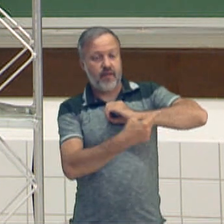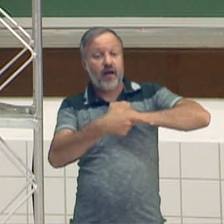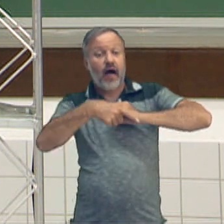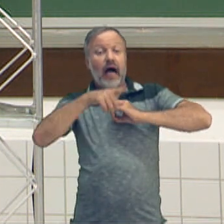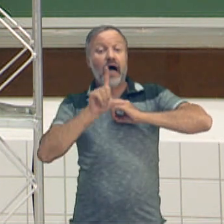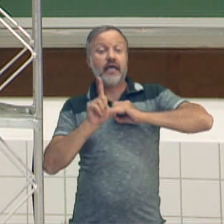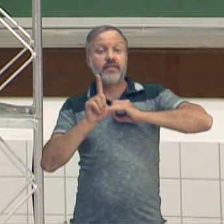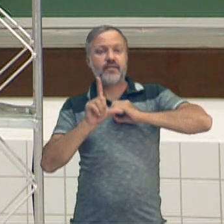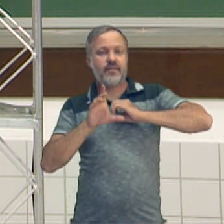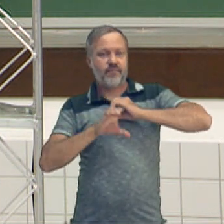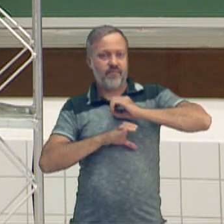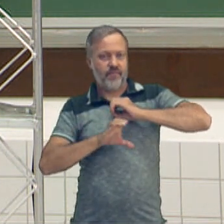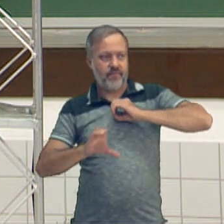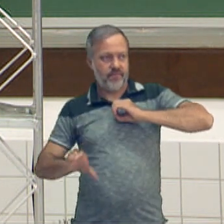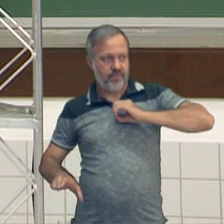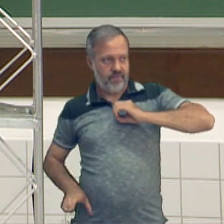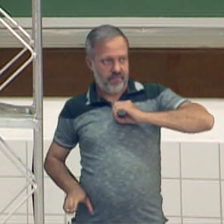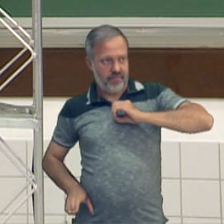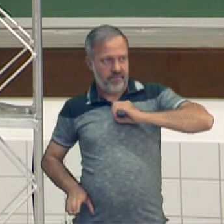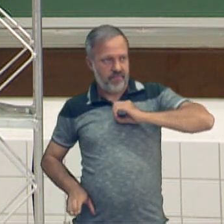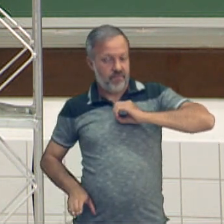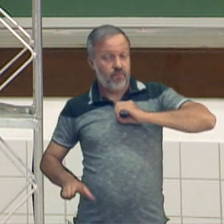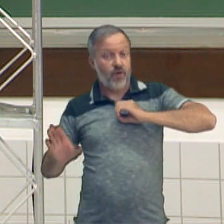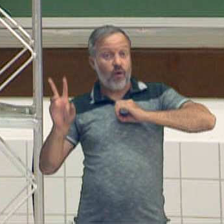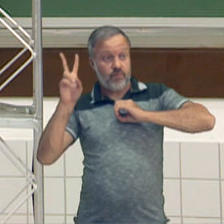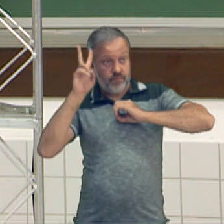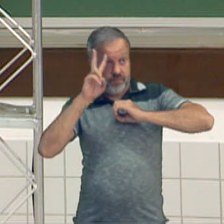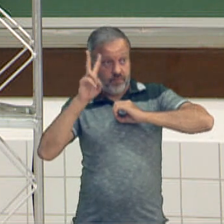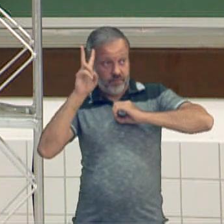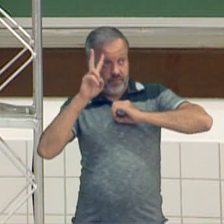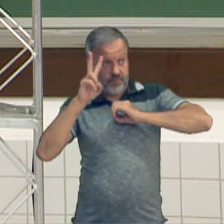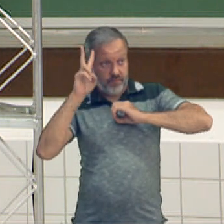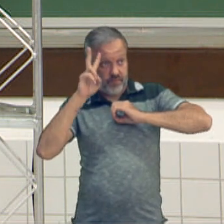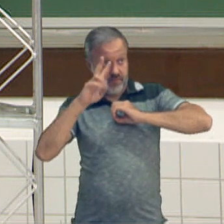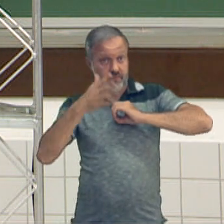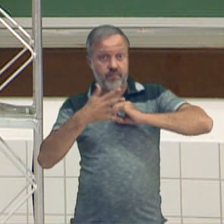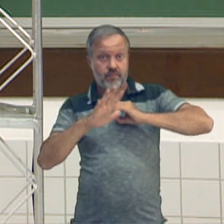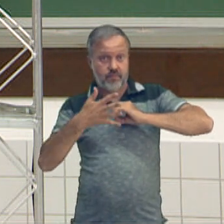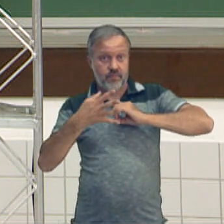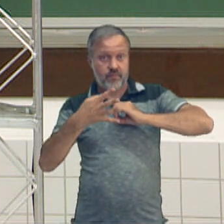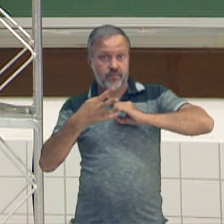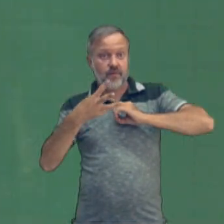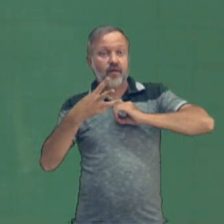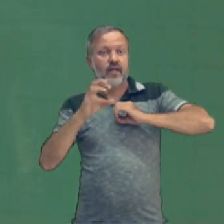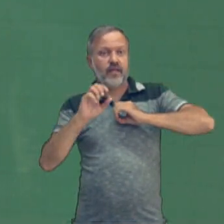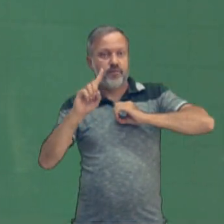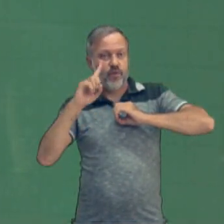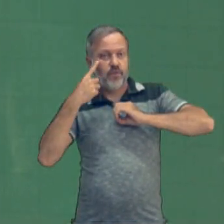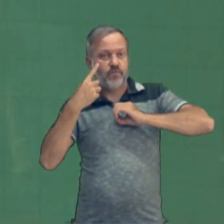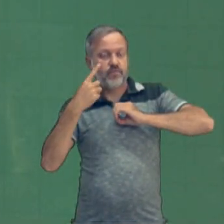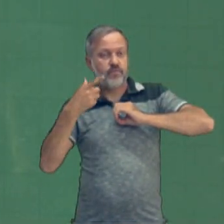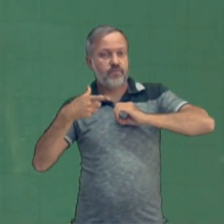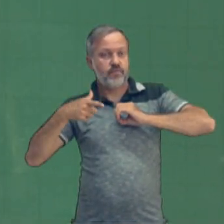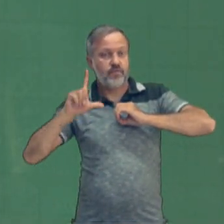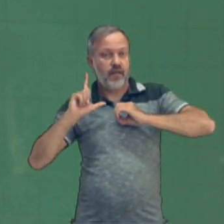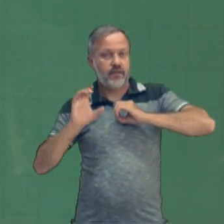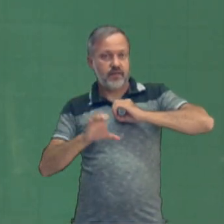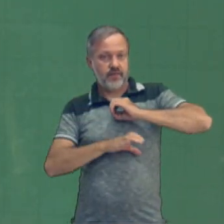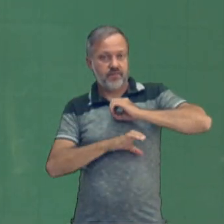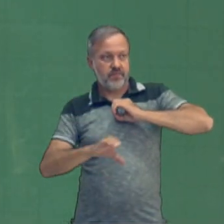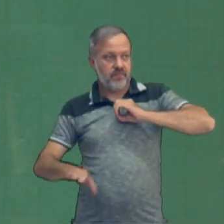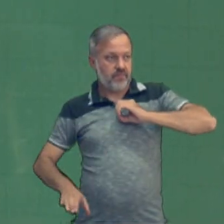antes de Cristo. Logo, quando a gente diz que um calendário surgiu mais ou menos 3.000 anos antes de